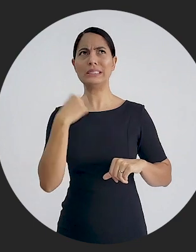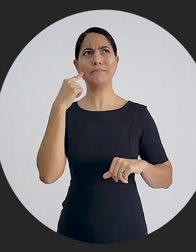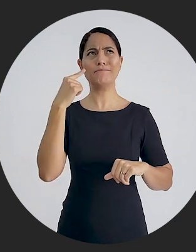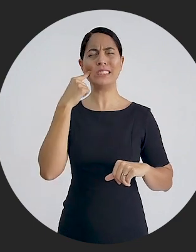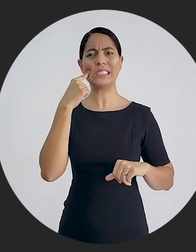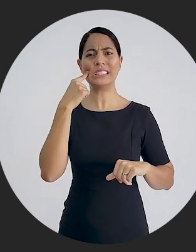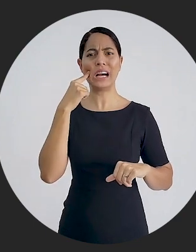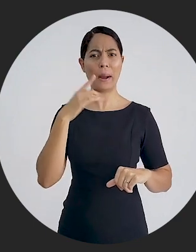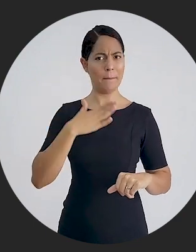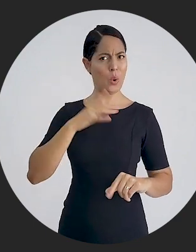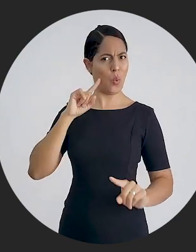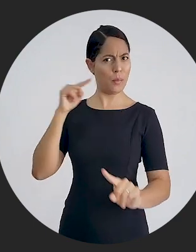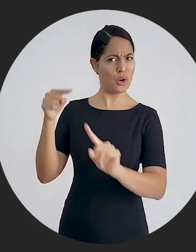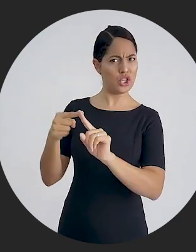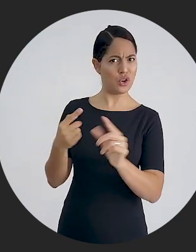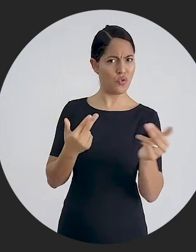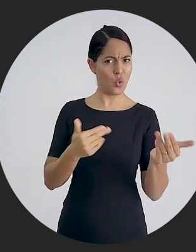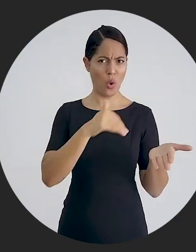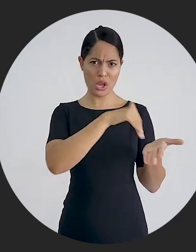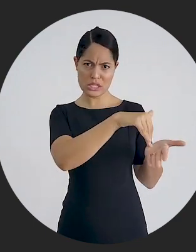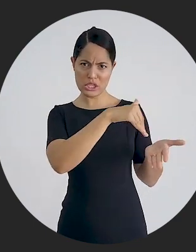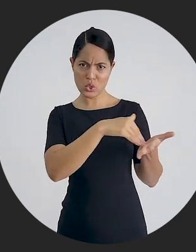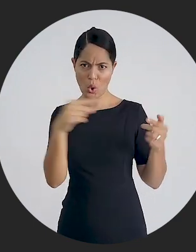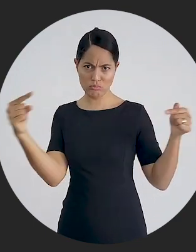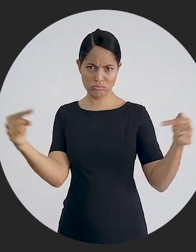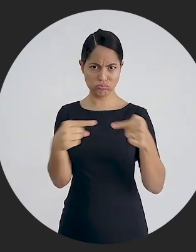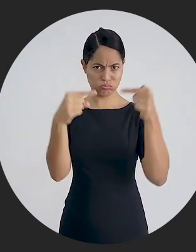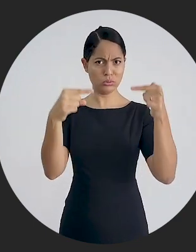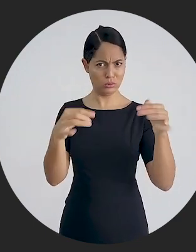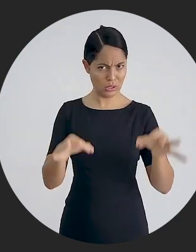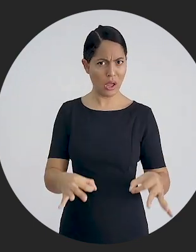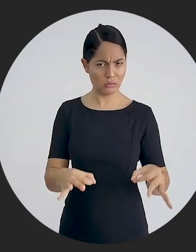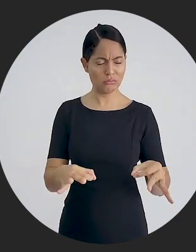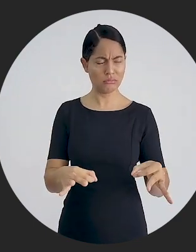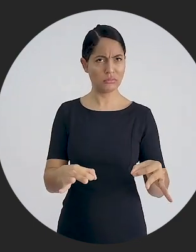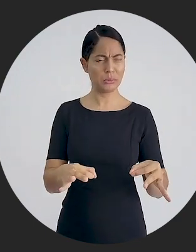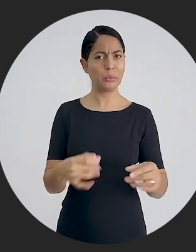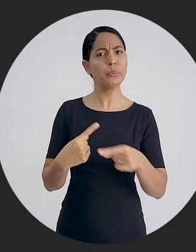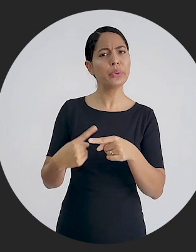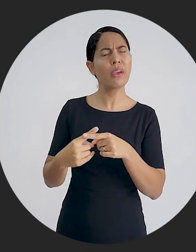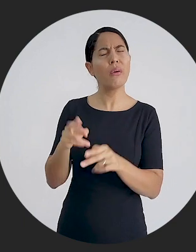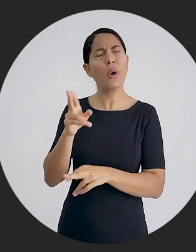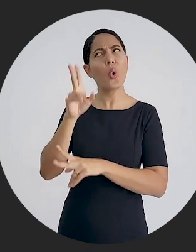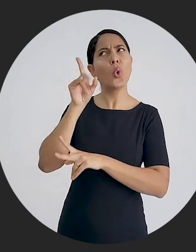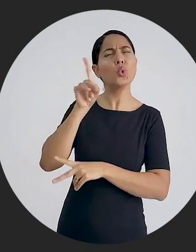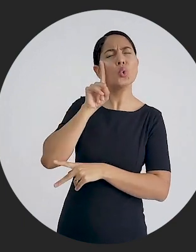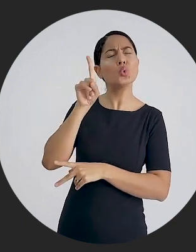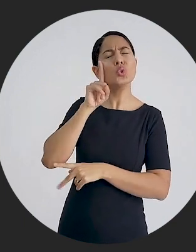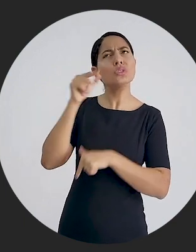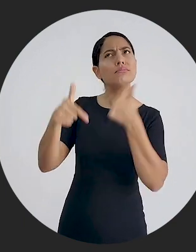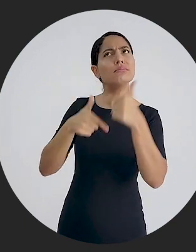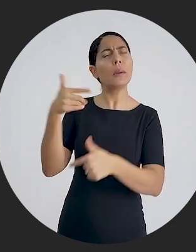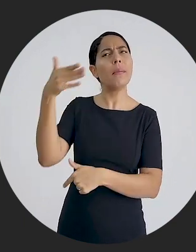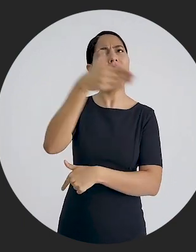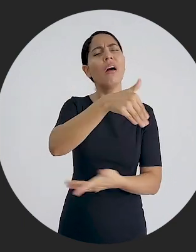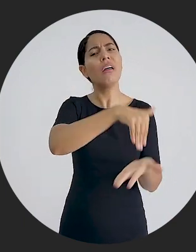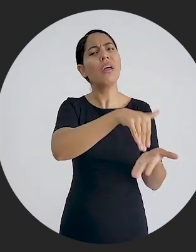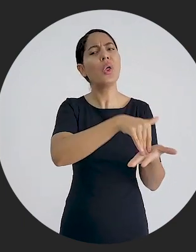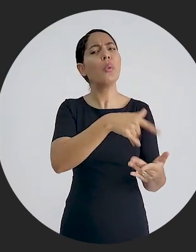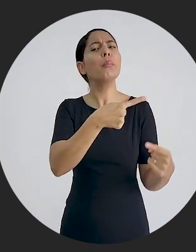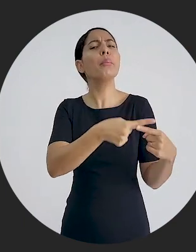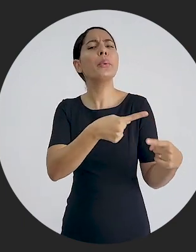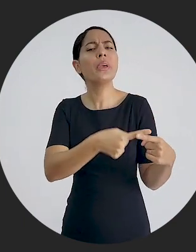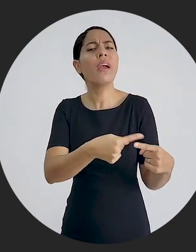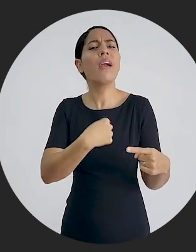pensar. E o propósito, está alinhado com o propósito do escritório? Quando eu acordo todos os dias de manhã e vou trabalhar, por quê? O